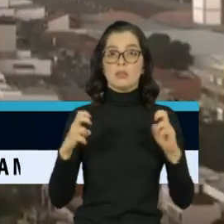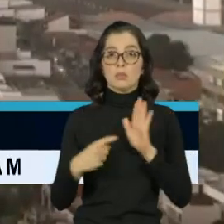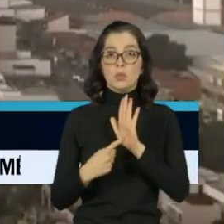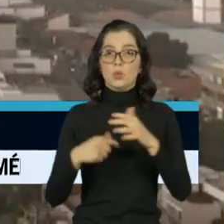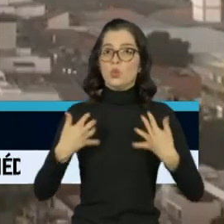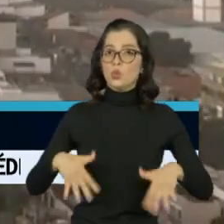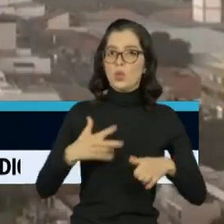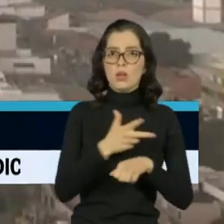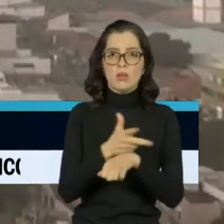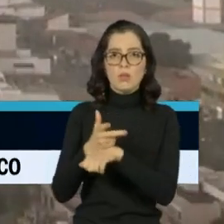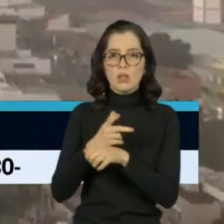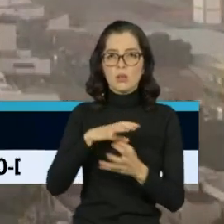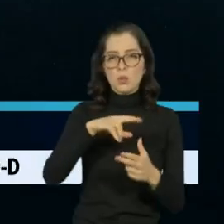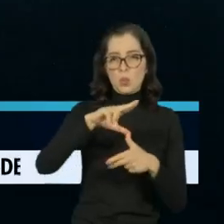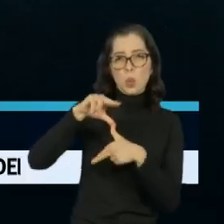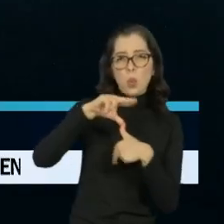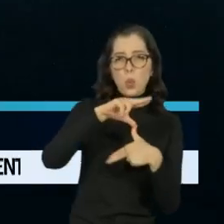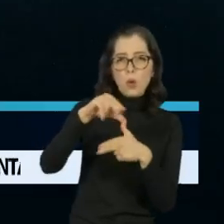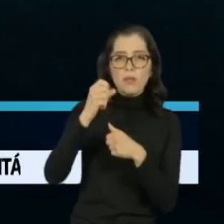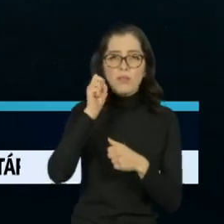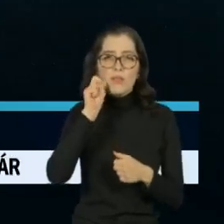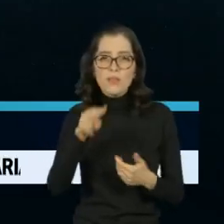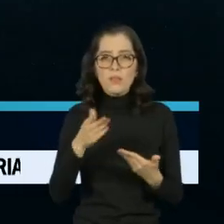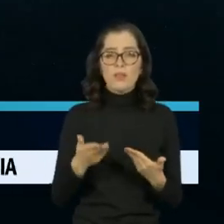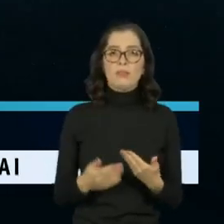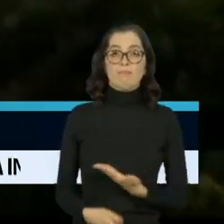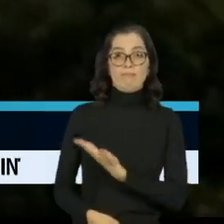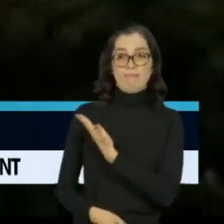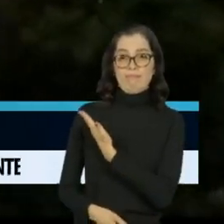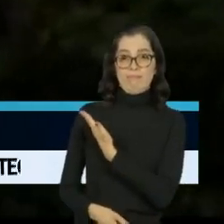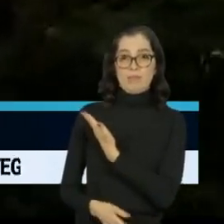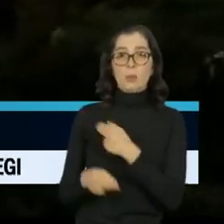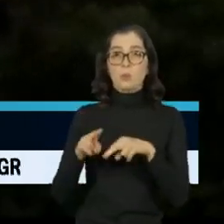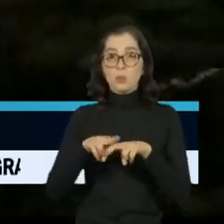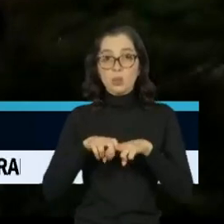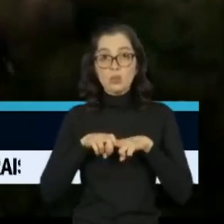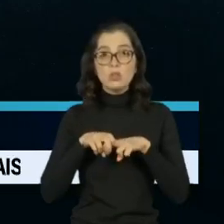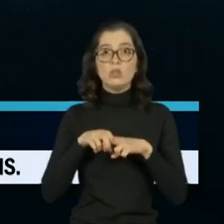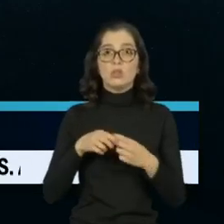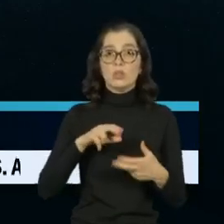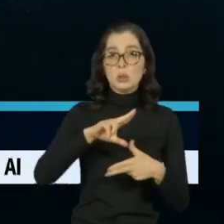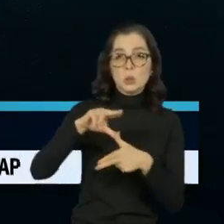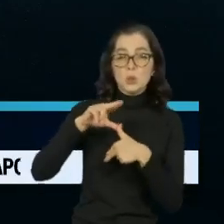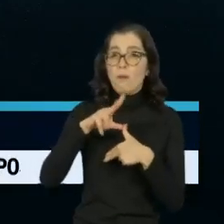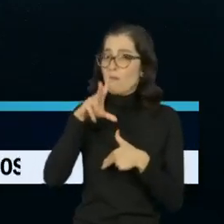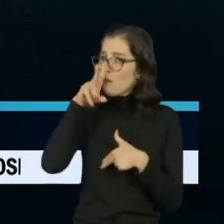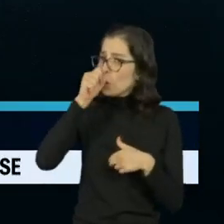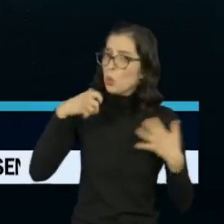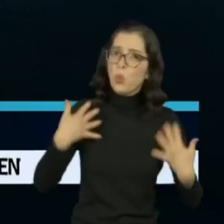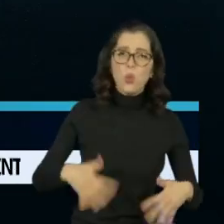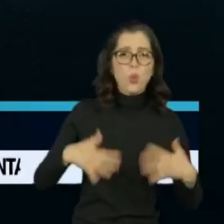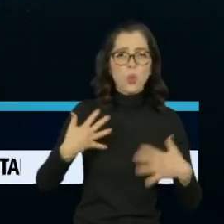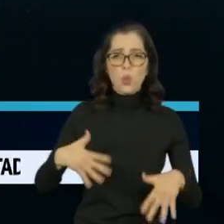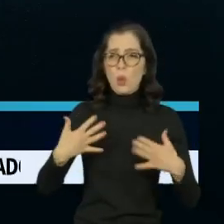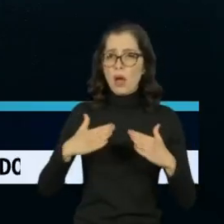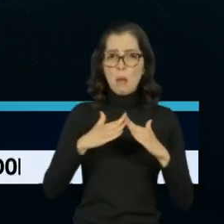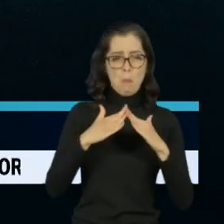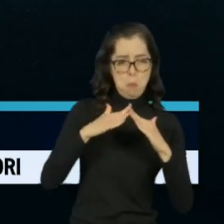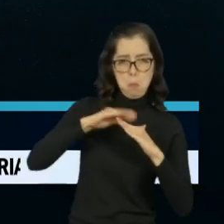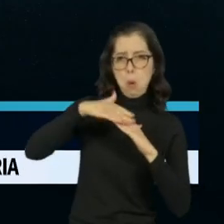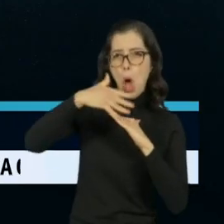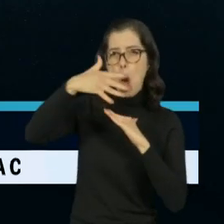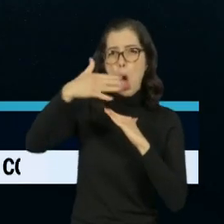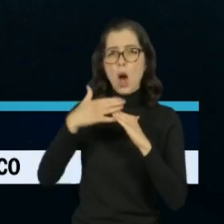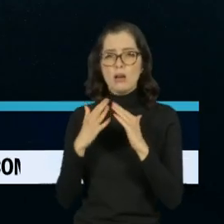a intensidade do temporal. Moradores registraram a força dos ventos, que destelharam casas,